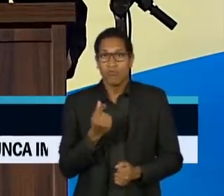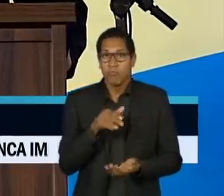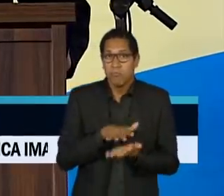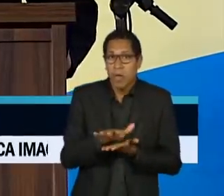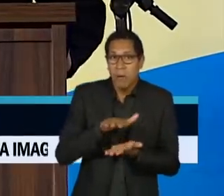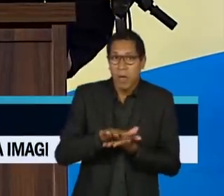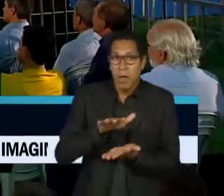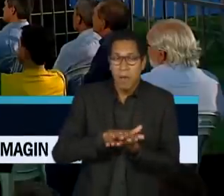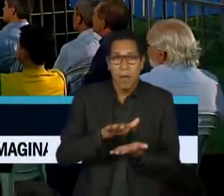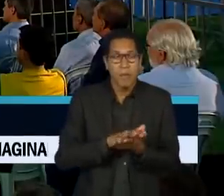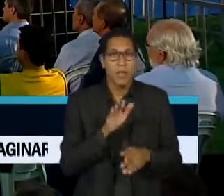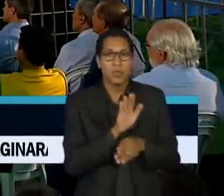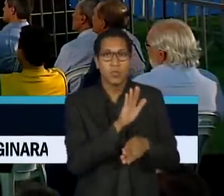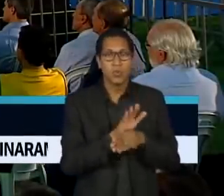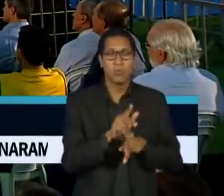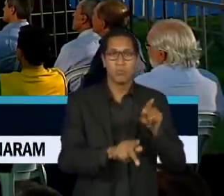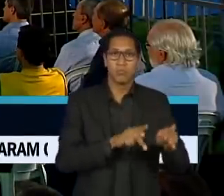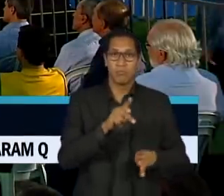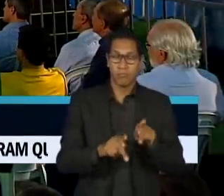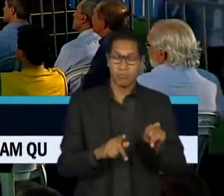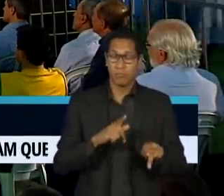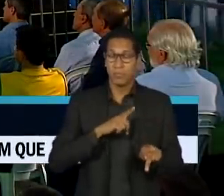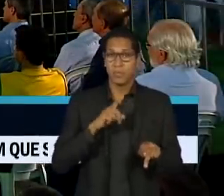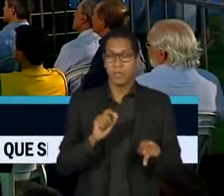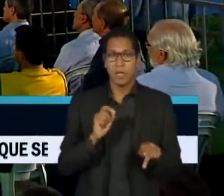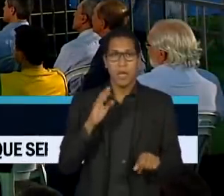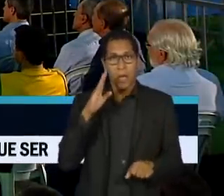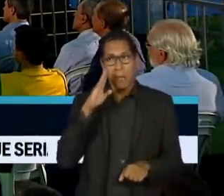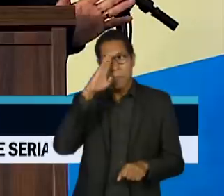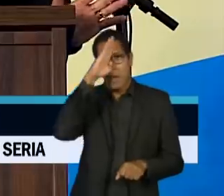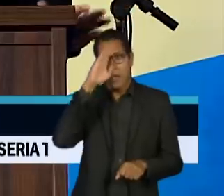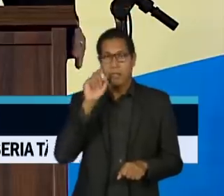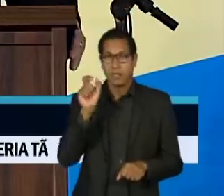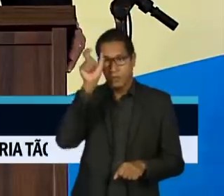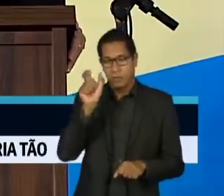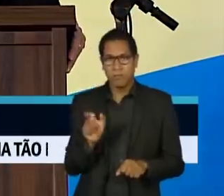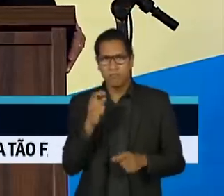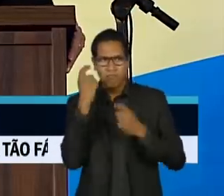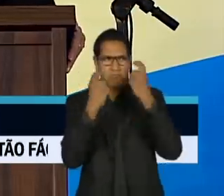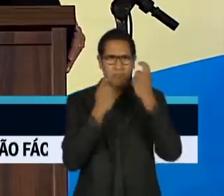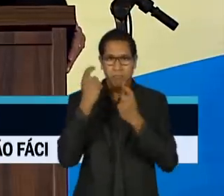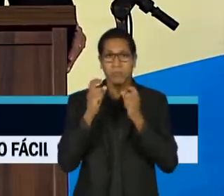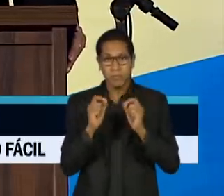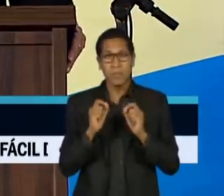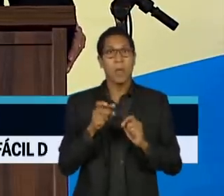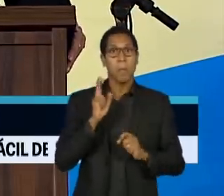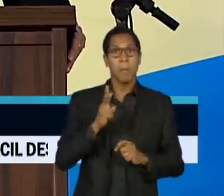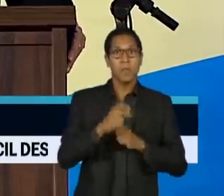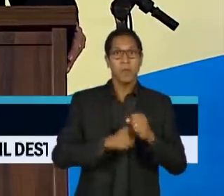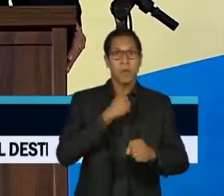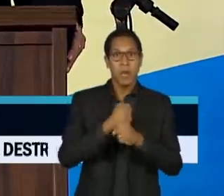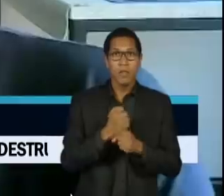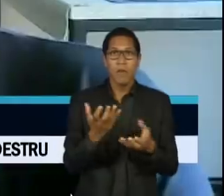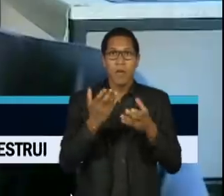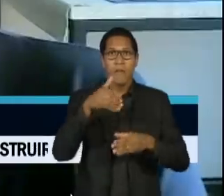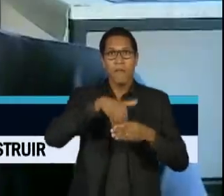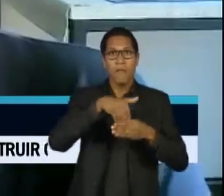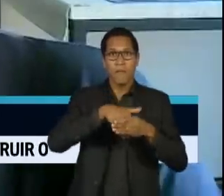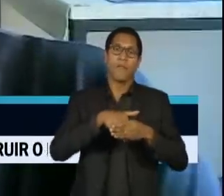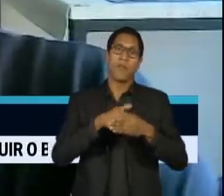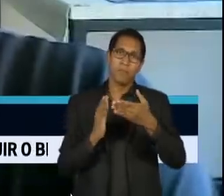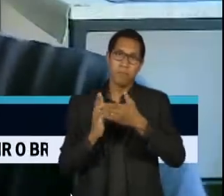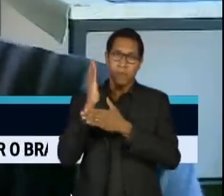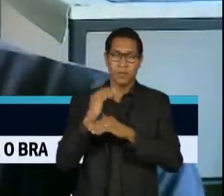de apelo popular e que atendem à base do presidente acontece no ano em que Jair Bolsonaro deve buscar a reeleição. Essa é